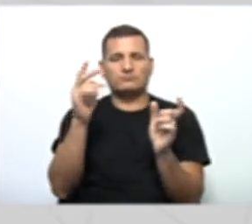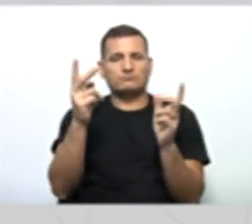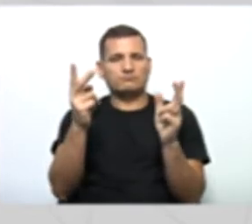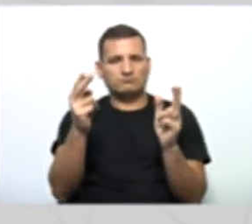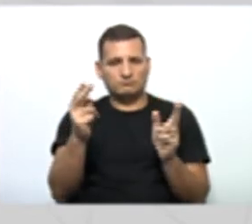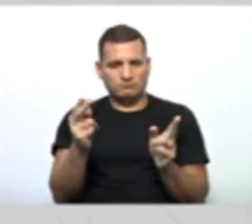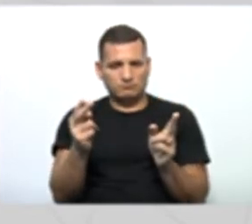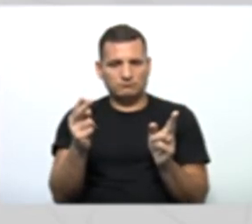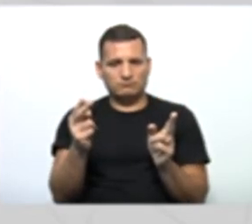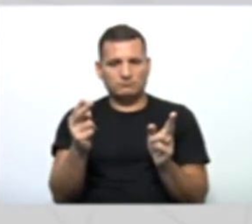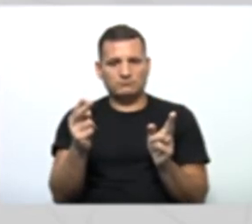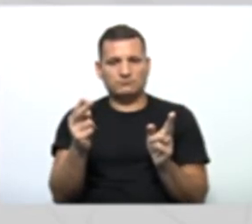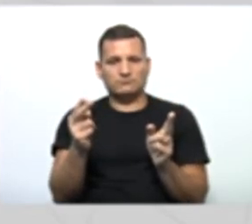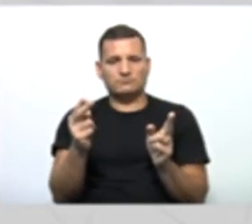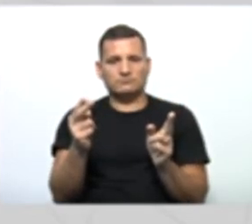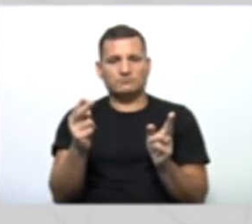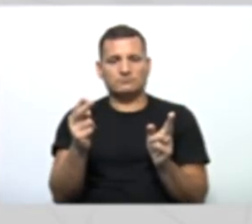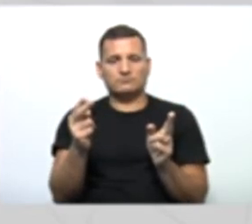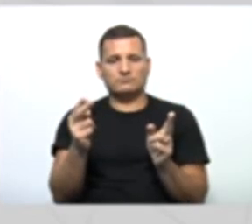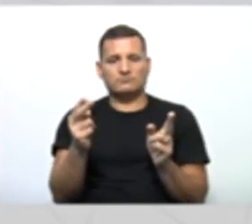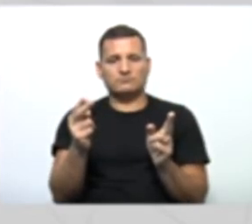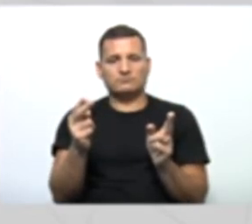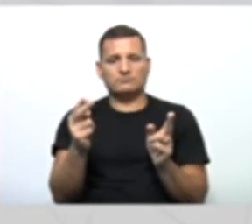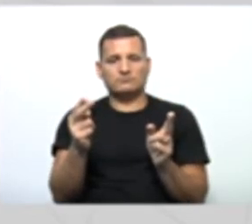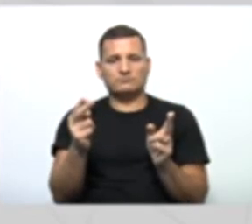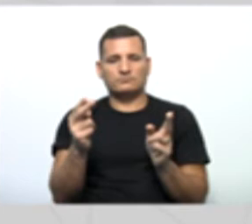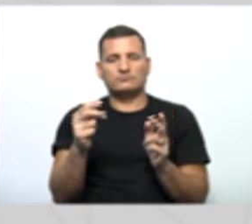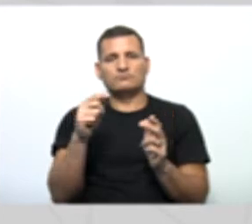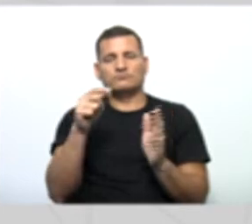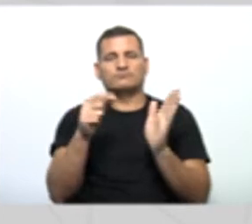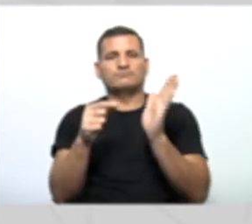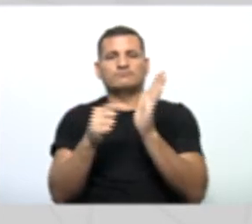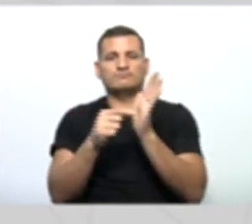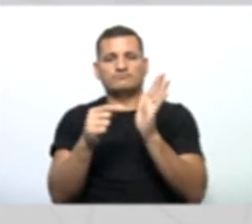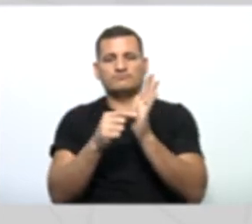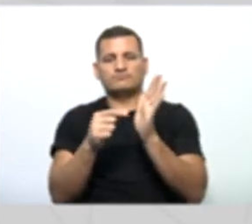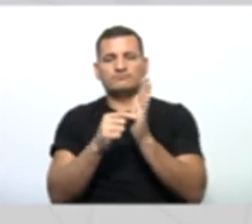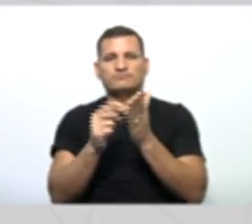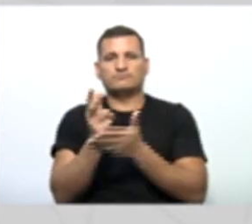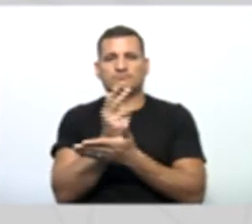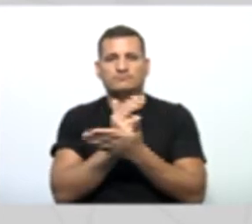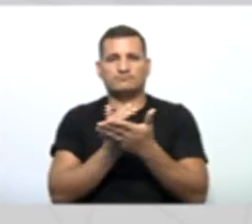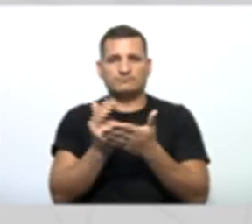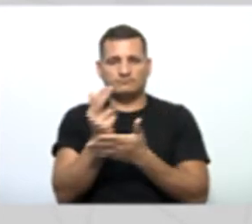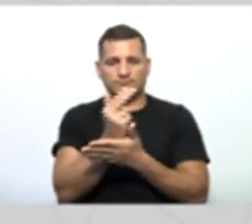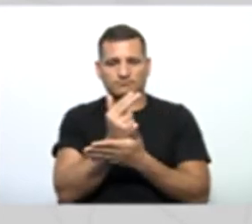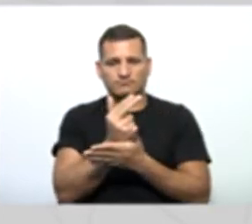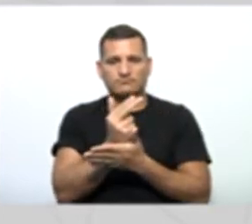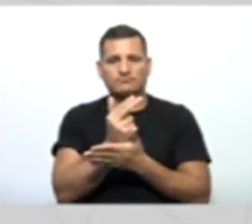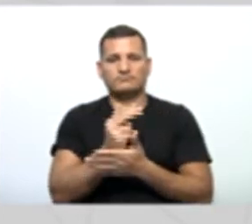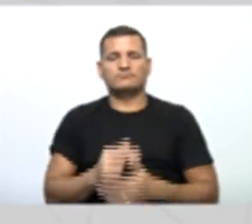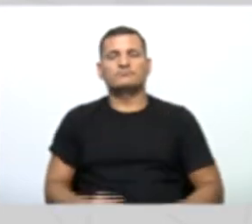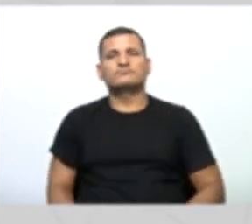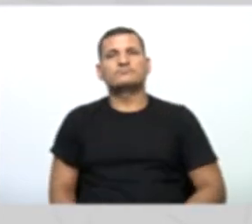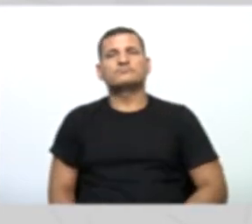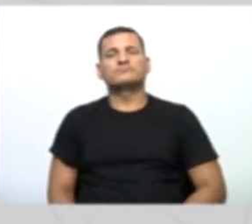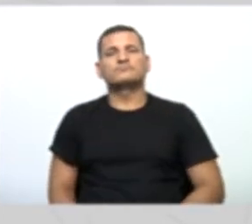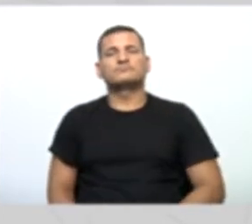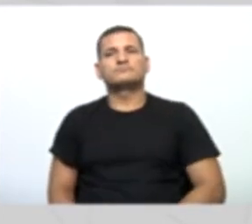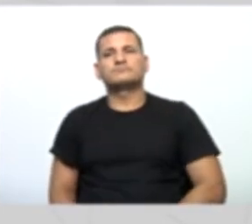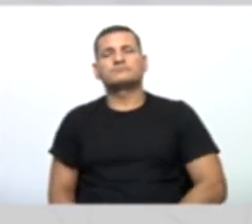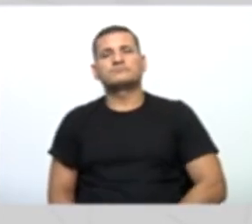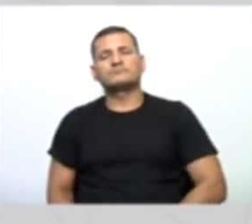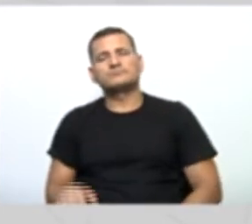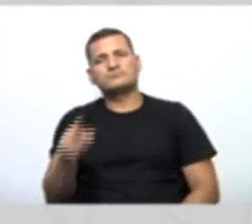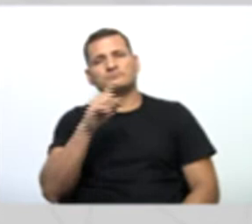peso. Continuando aqui, ó. Ferramentas para design. Vocês com certeza